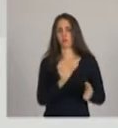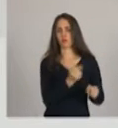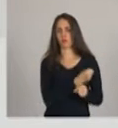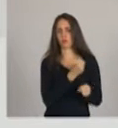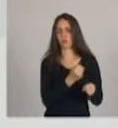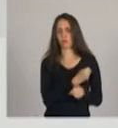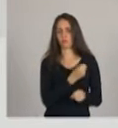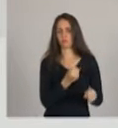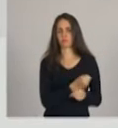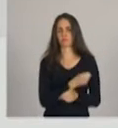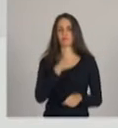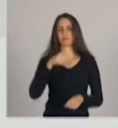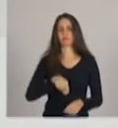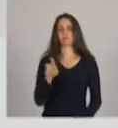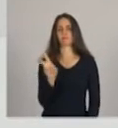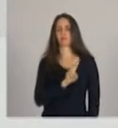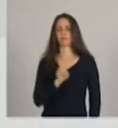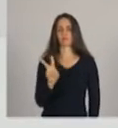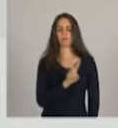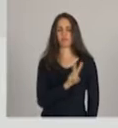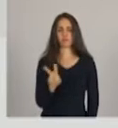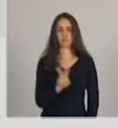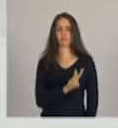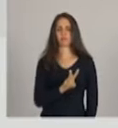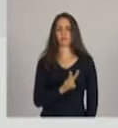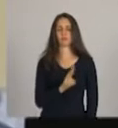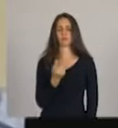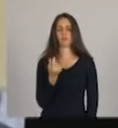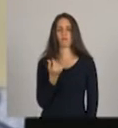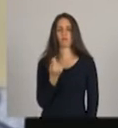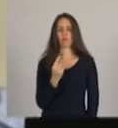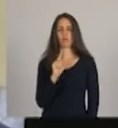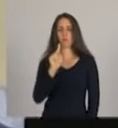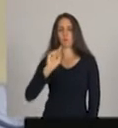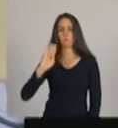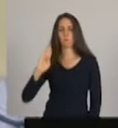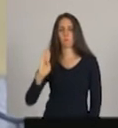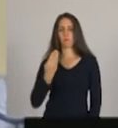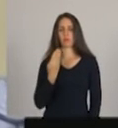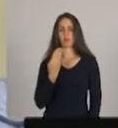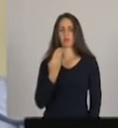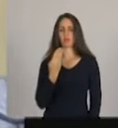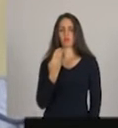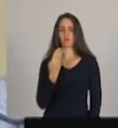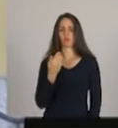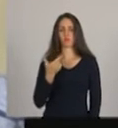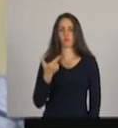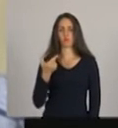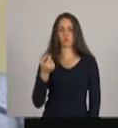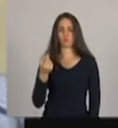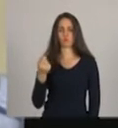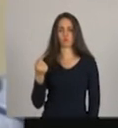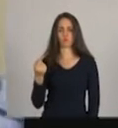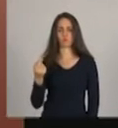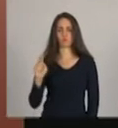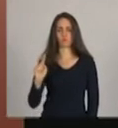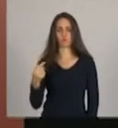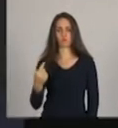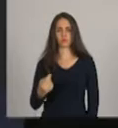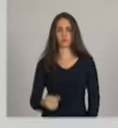obras no município de Vila Velha, no valor de 1 bilhão e 200.